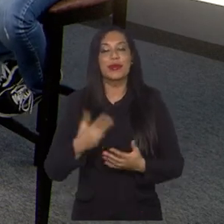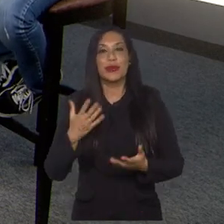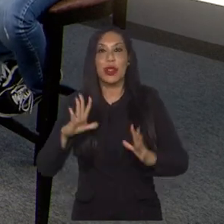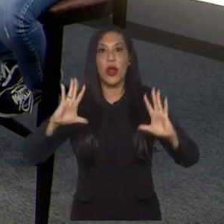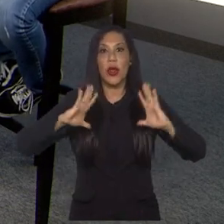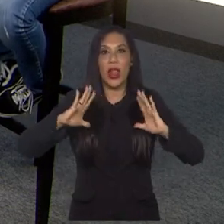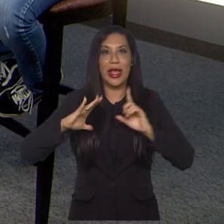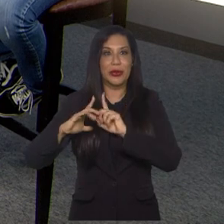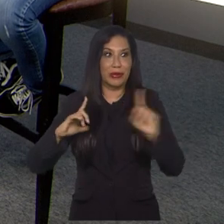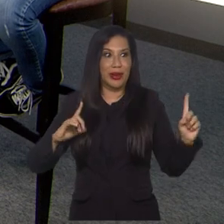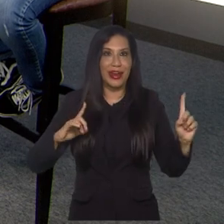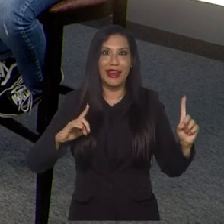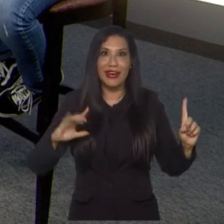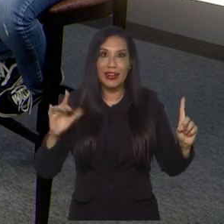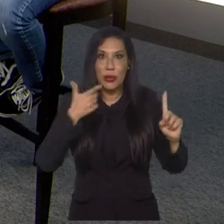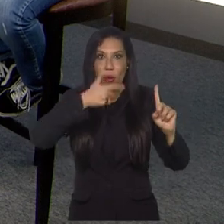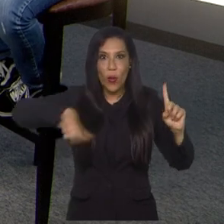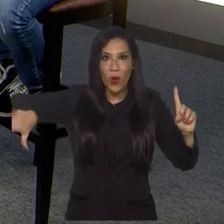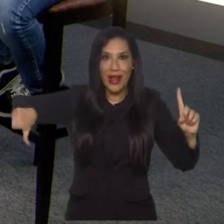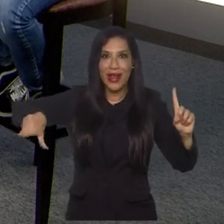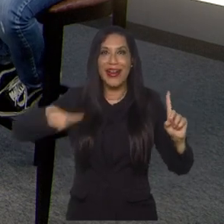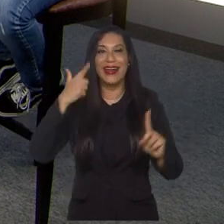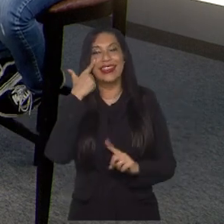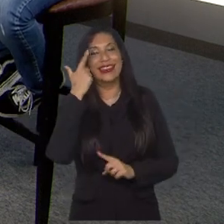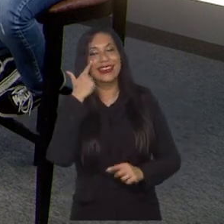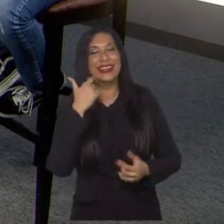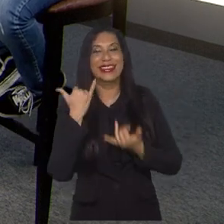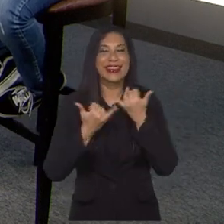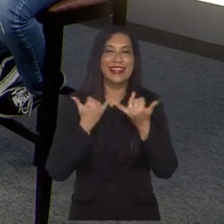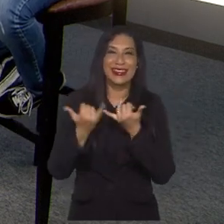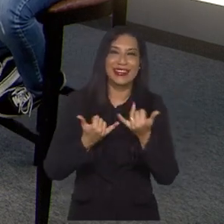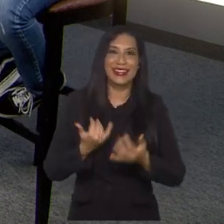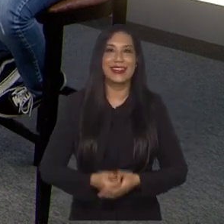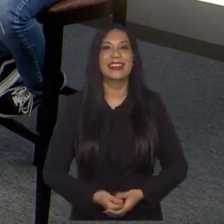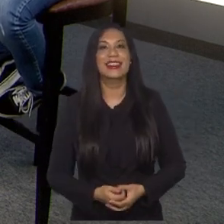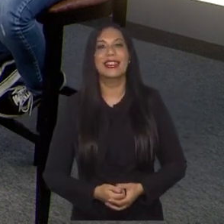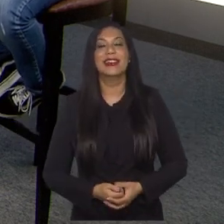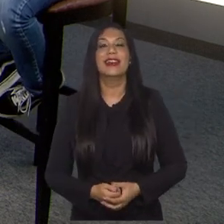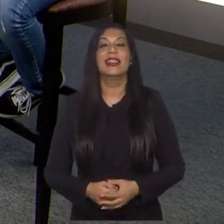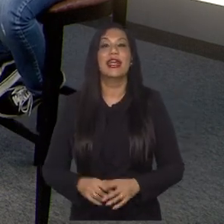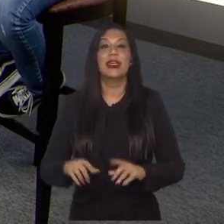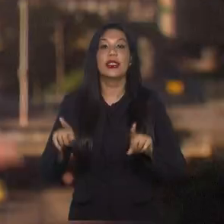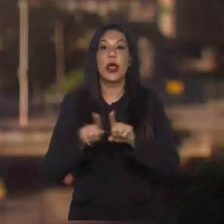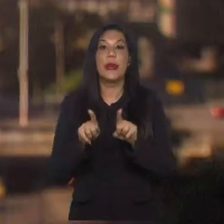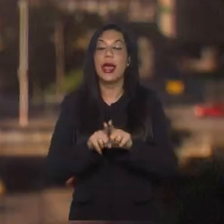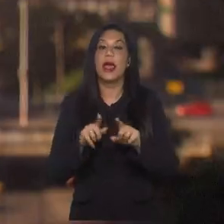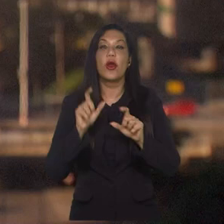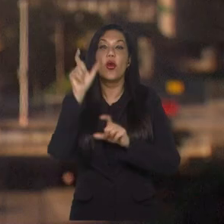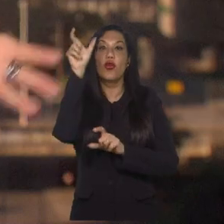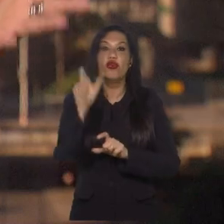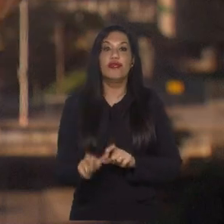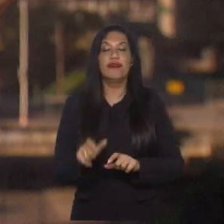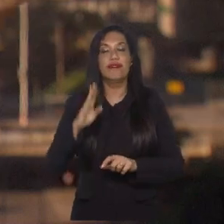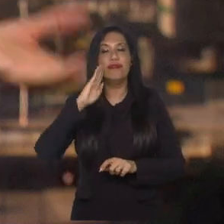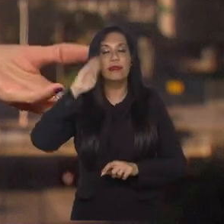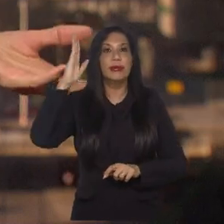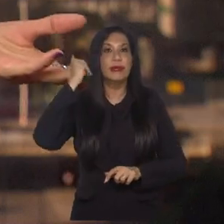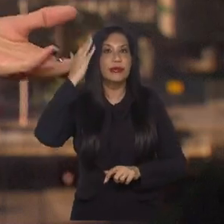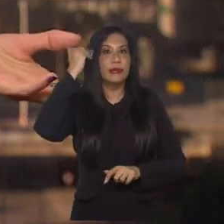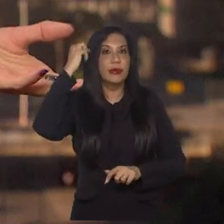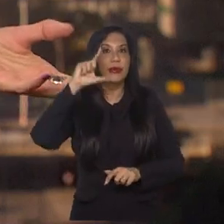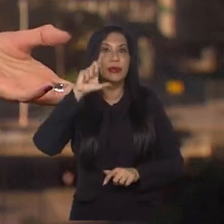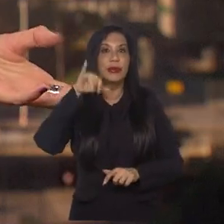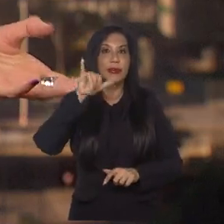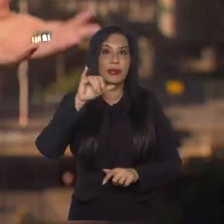goleiro pra fora sair do gol. O óbvio. Goleiro quero fora do gol, eu quero caos. Não, óbvio. E no quadro também da jogadora de destaque, a gente falou muito bem de